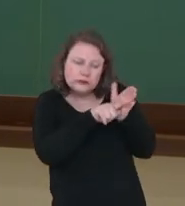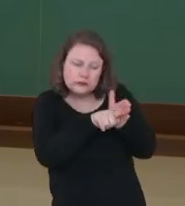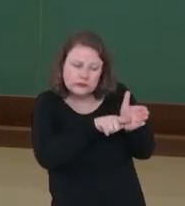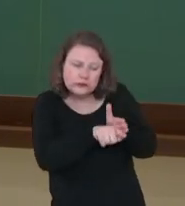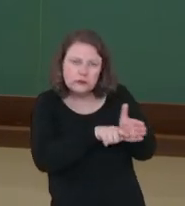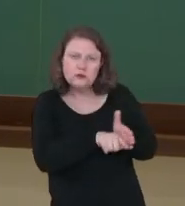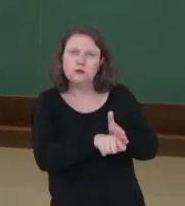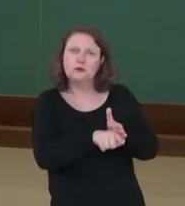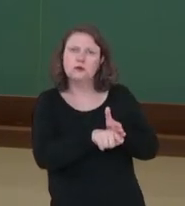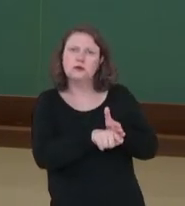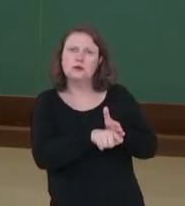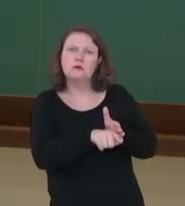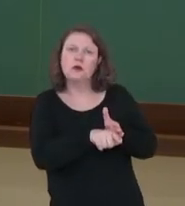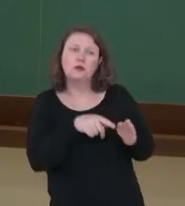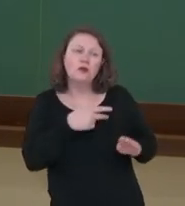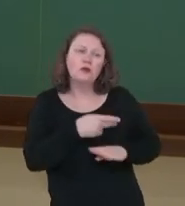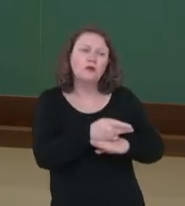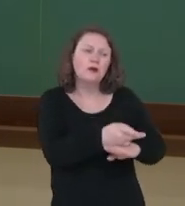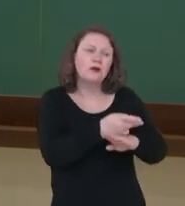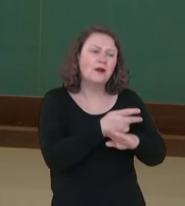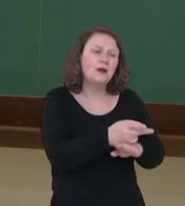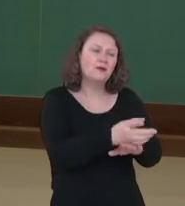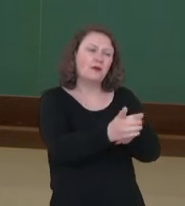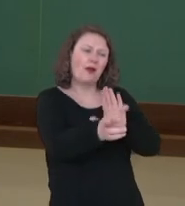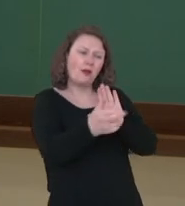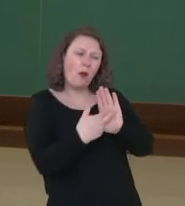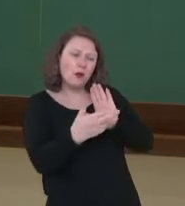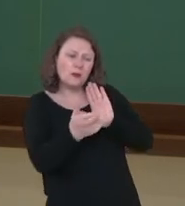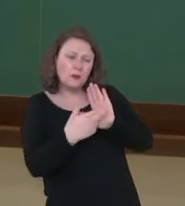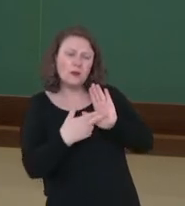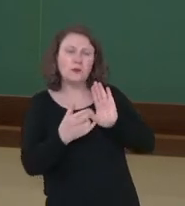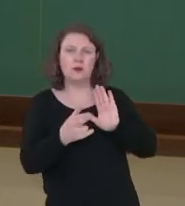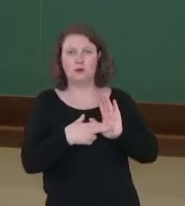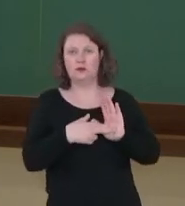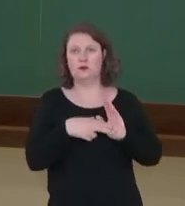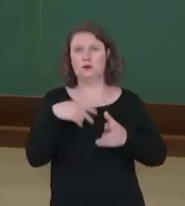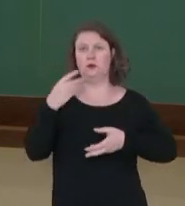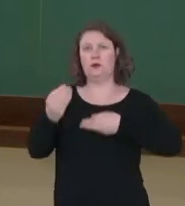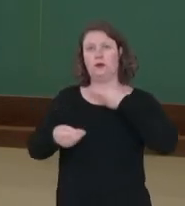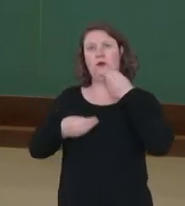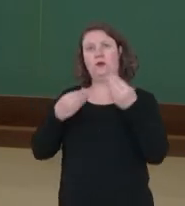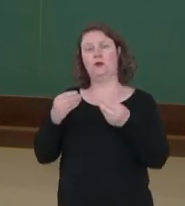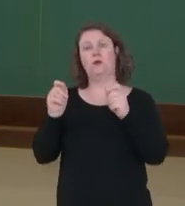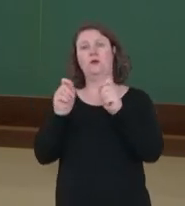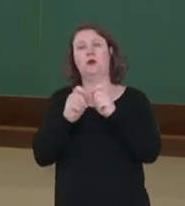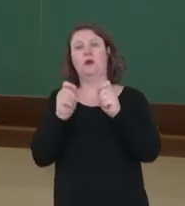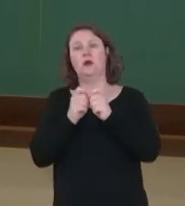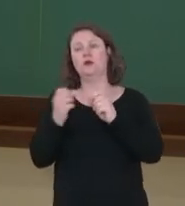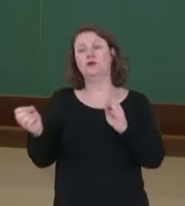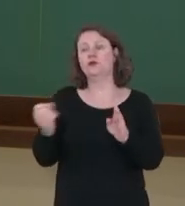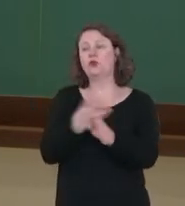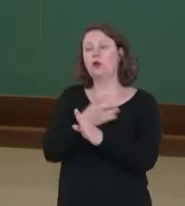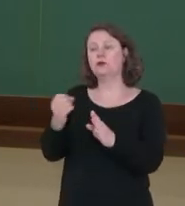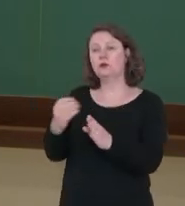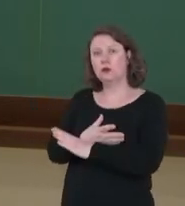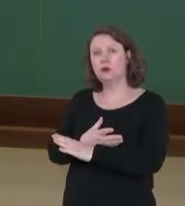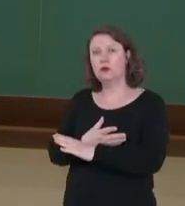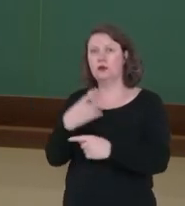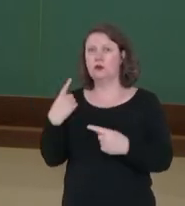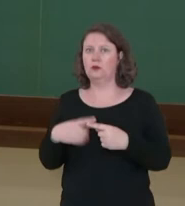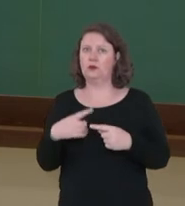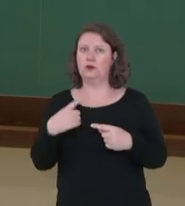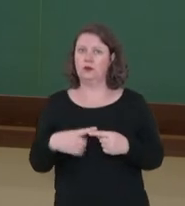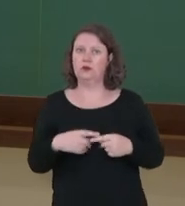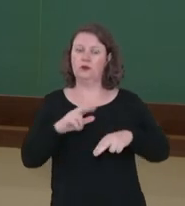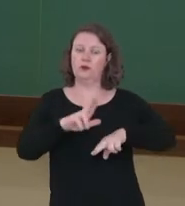busca de resultados. Resultados do quê? Como que ficariam novos cruzamentos? É por isso que ele é considerado o